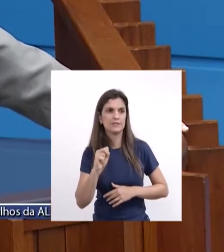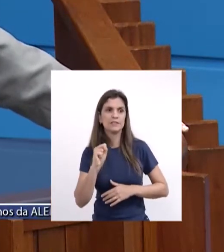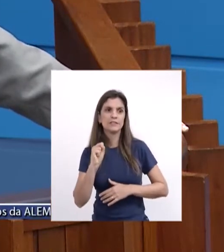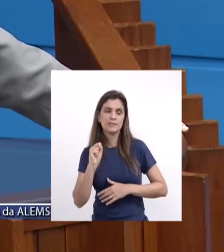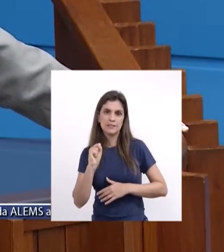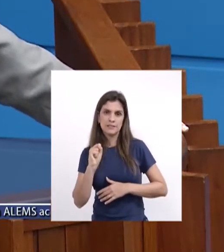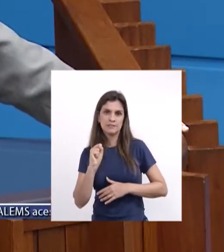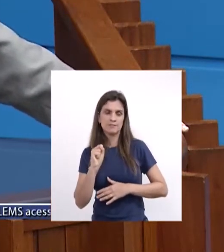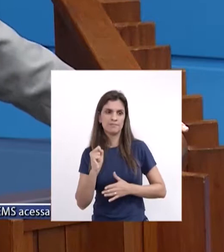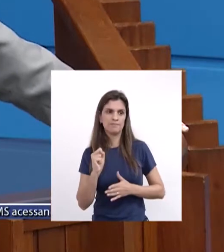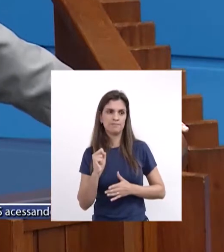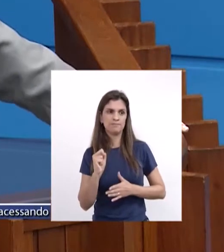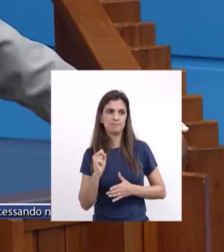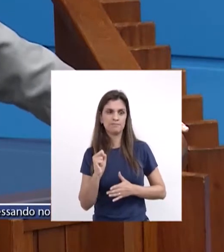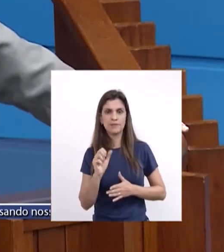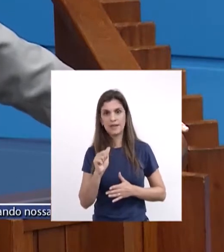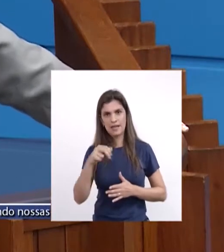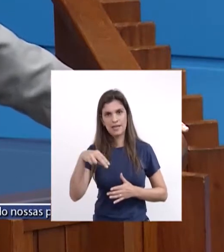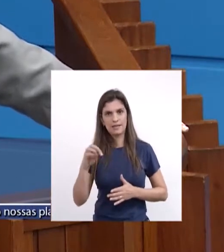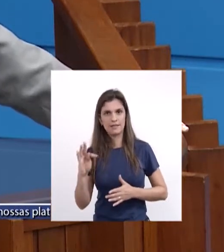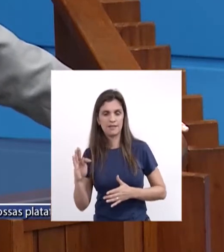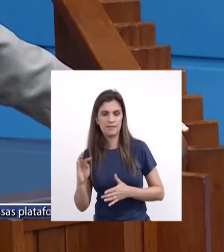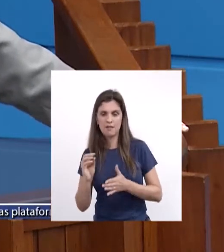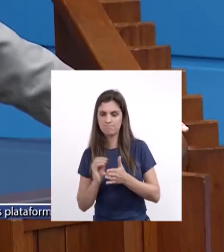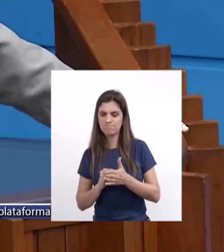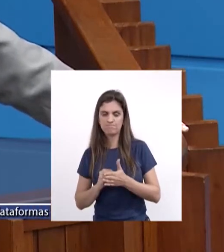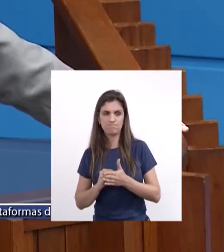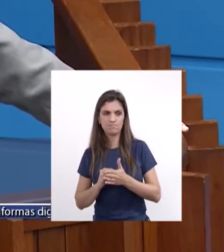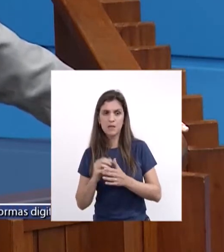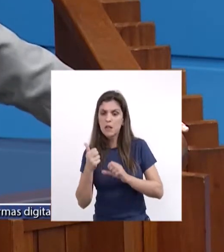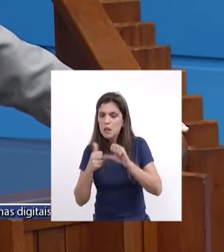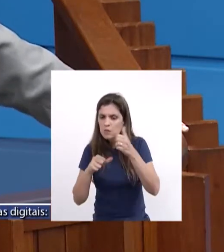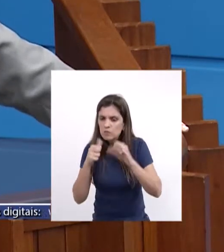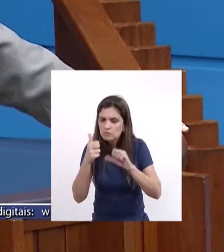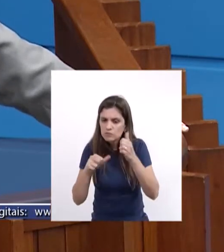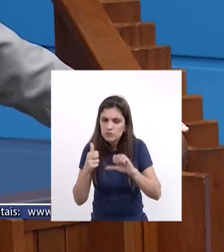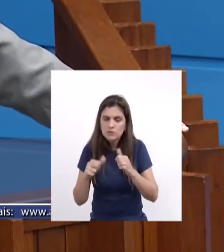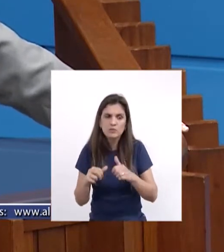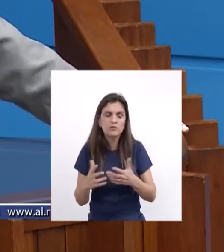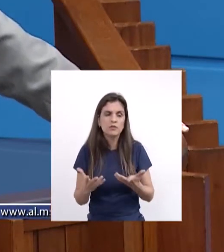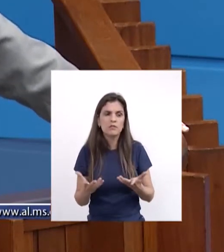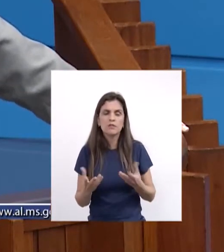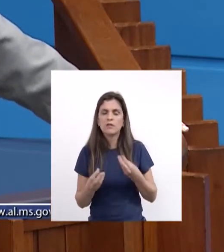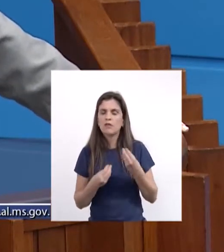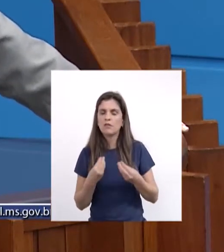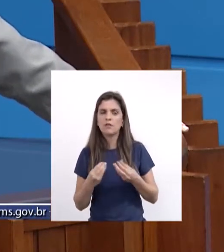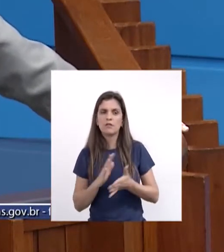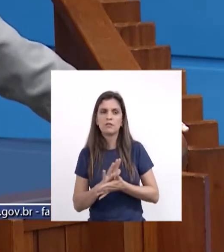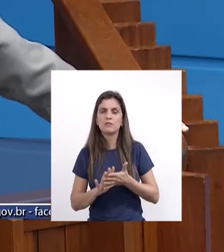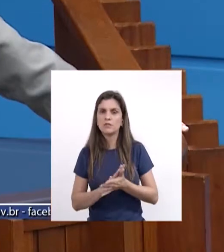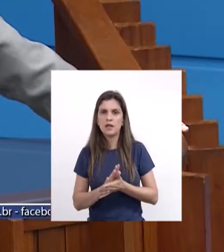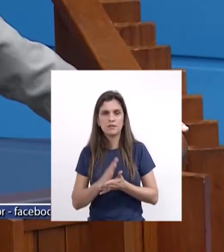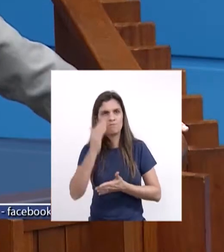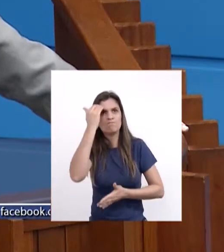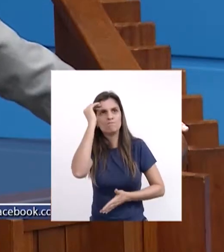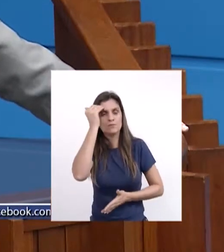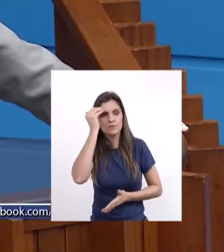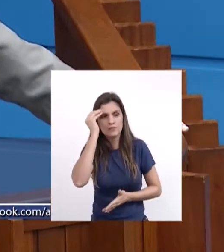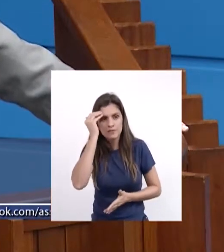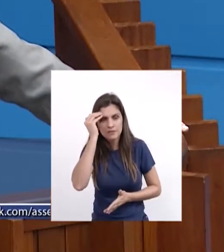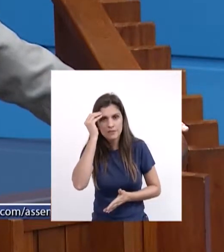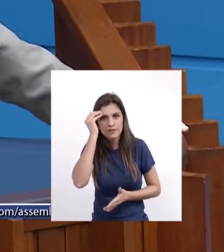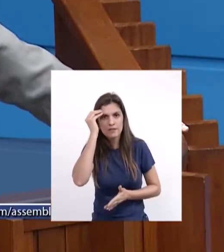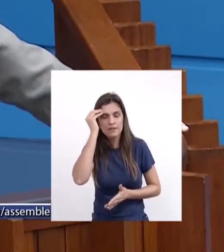ANTT, ainda não tinha sido analisado esse desequilíbrio e não compreendeu que